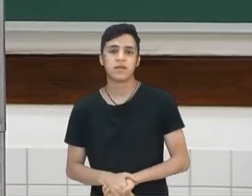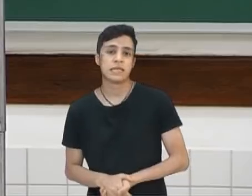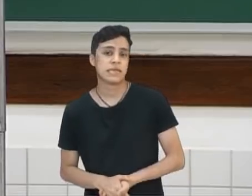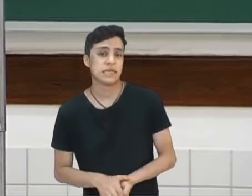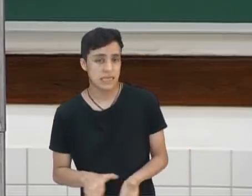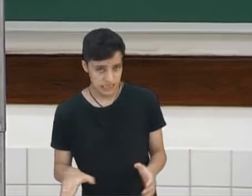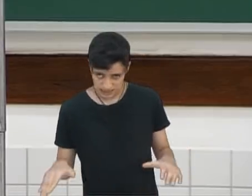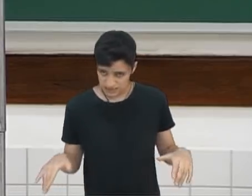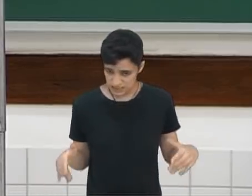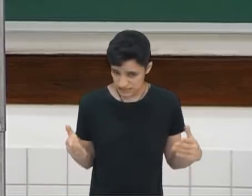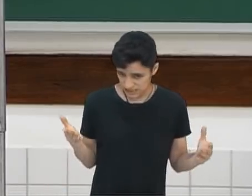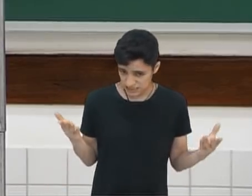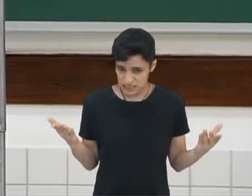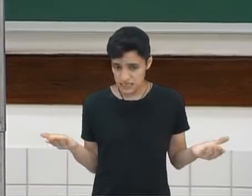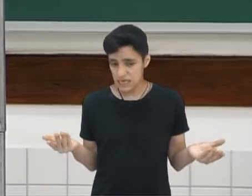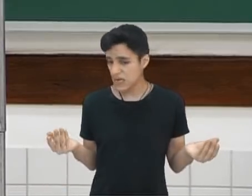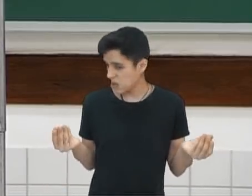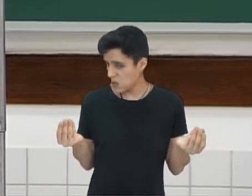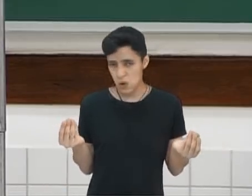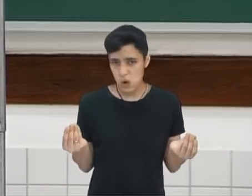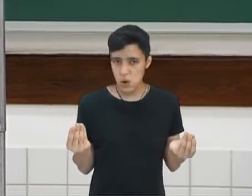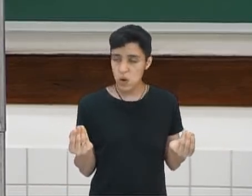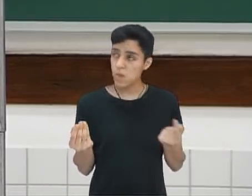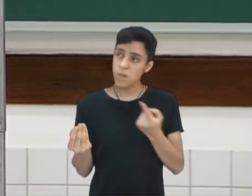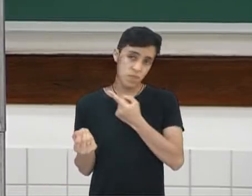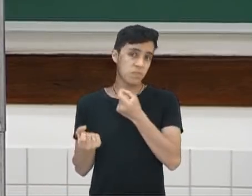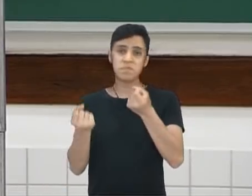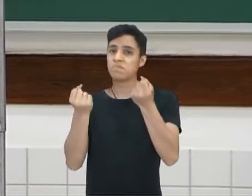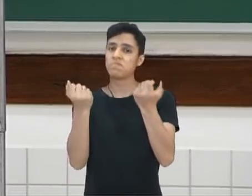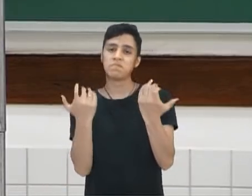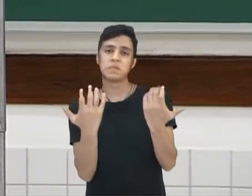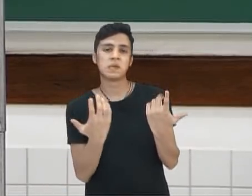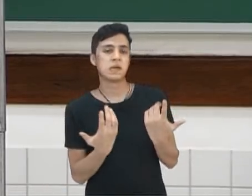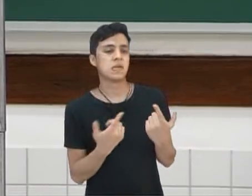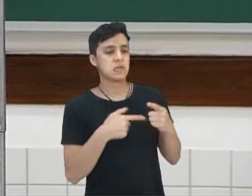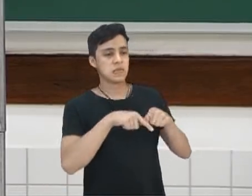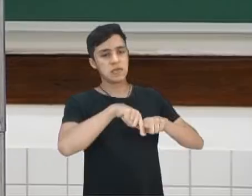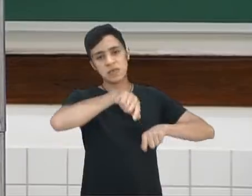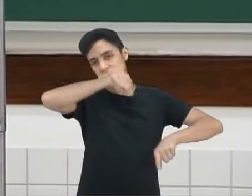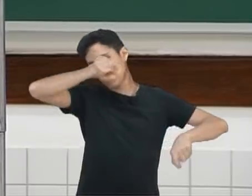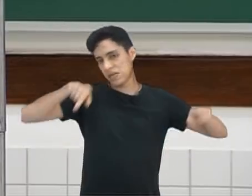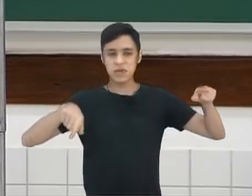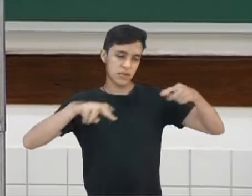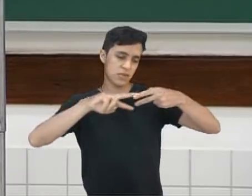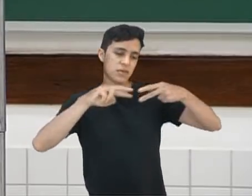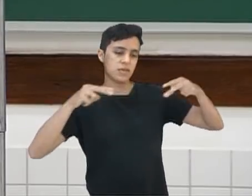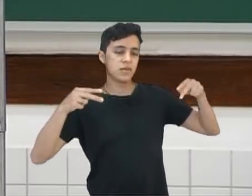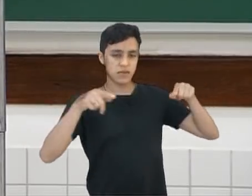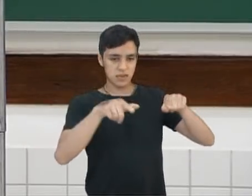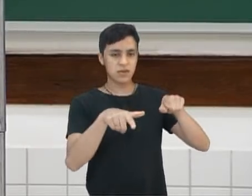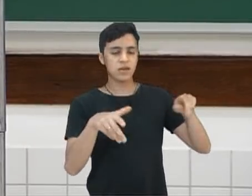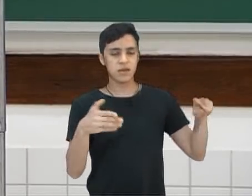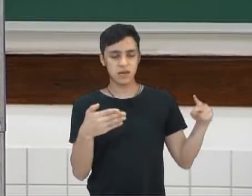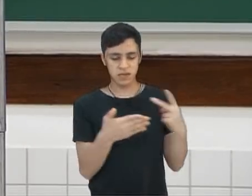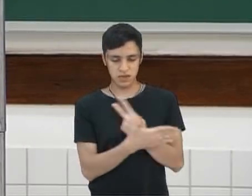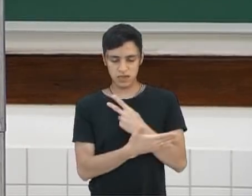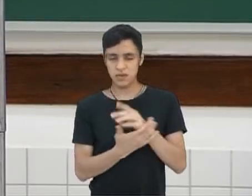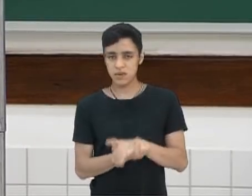E então, como que a gente explica essa variabilidade genética que acontece?